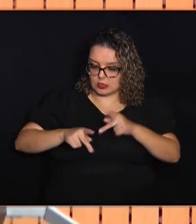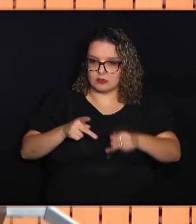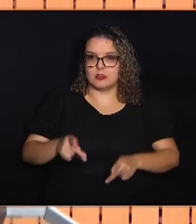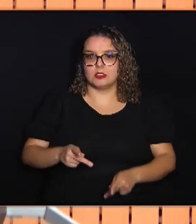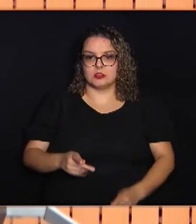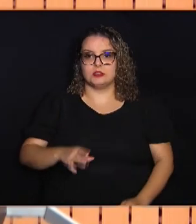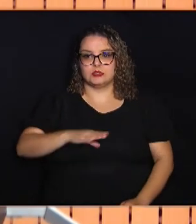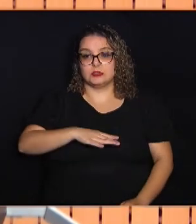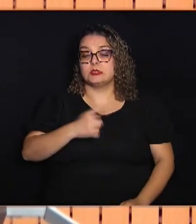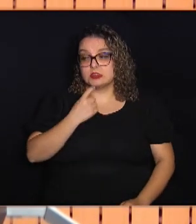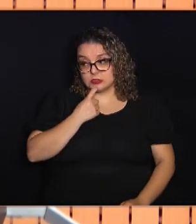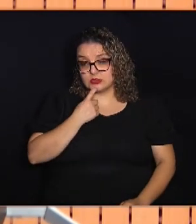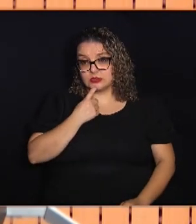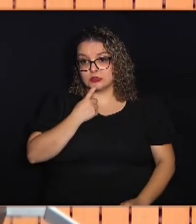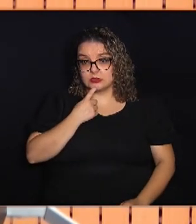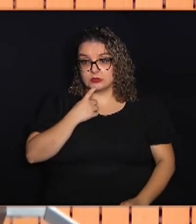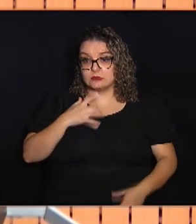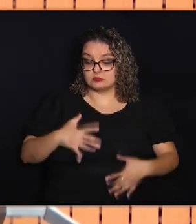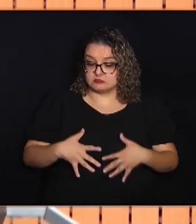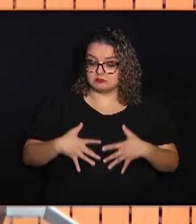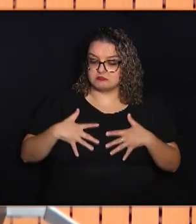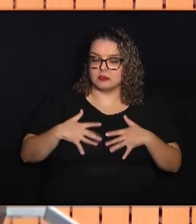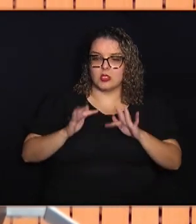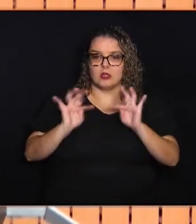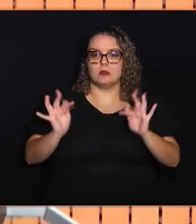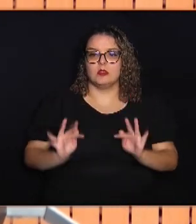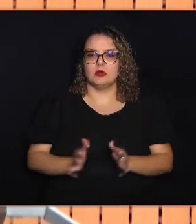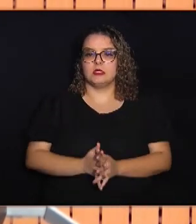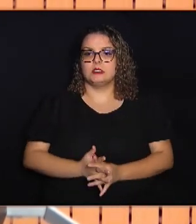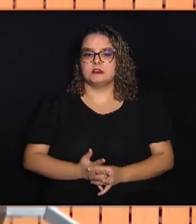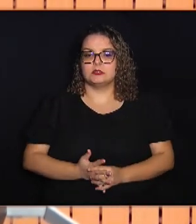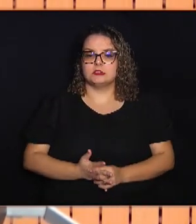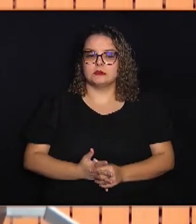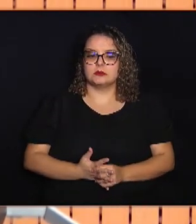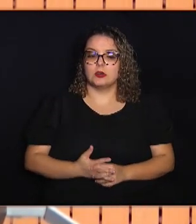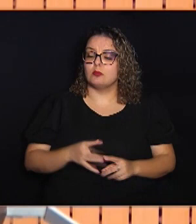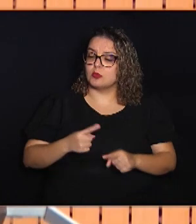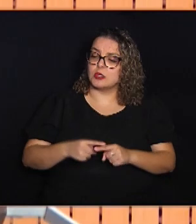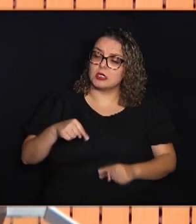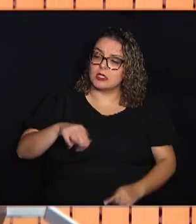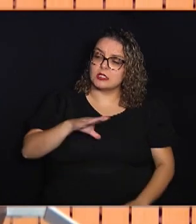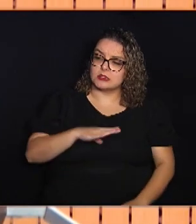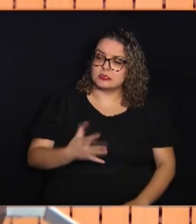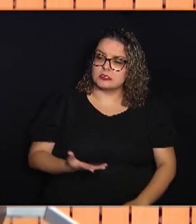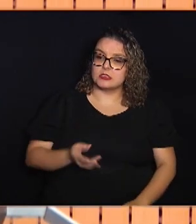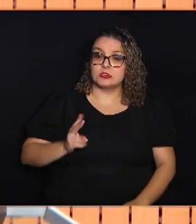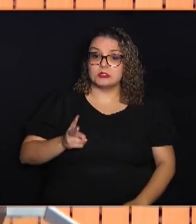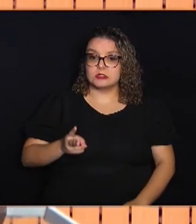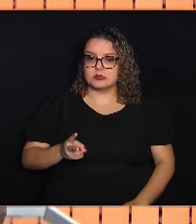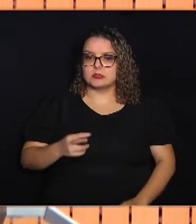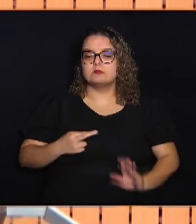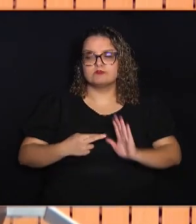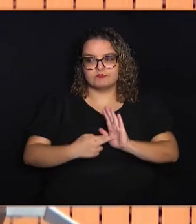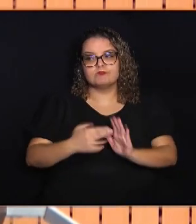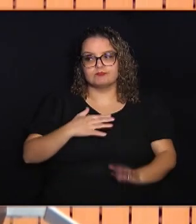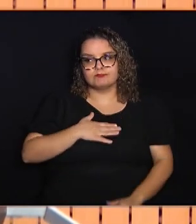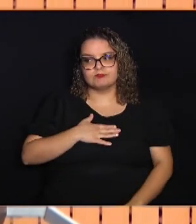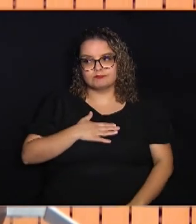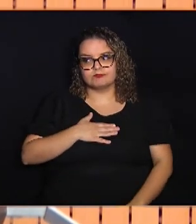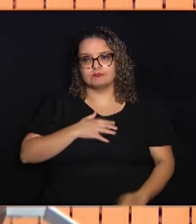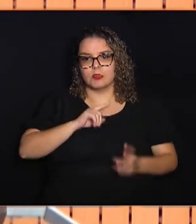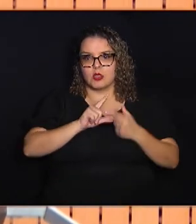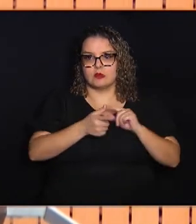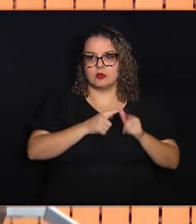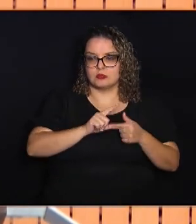campineira. Isso me deixa muito feliz. Porque essa cidade sempre foi uma referência para mim, Major, desde os